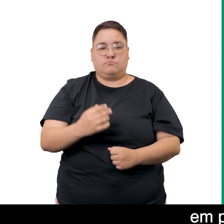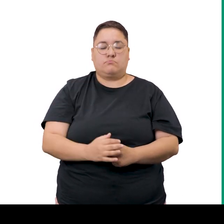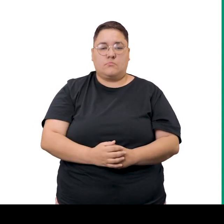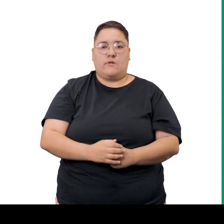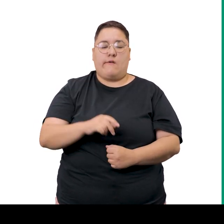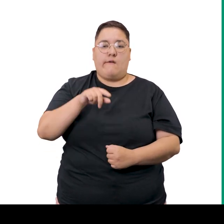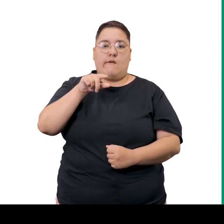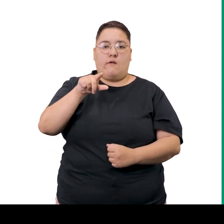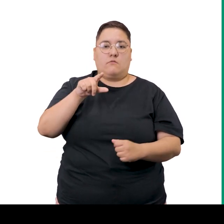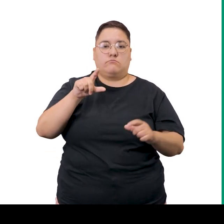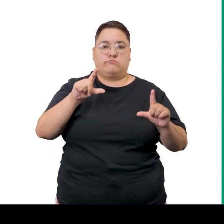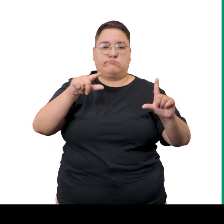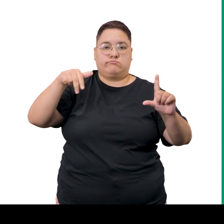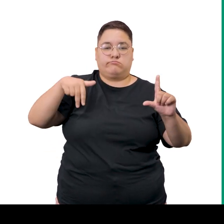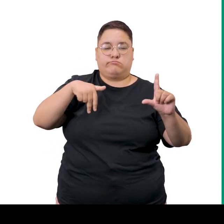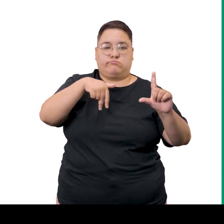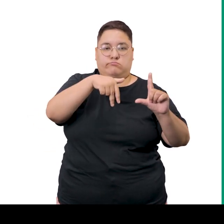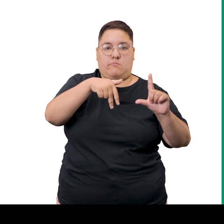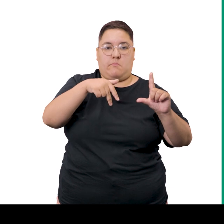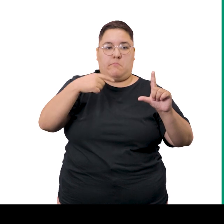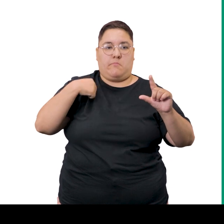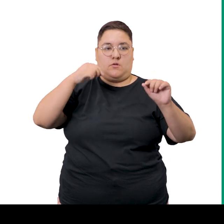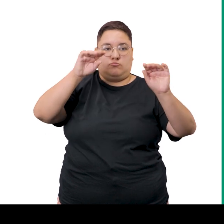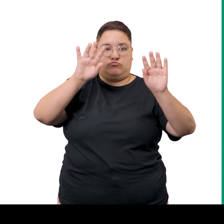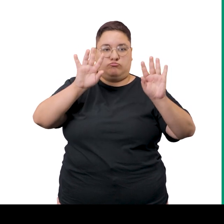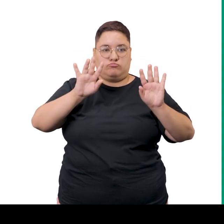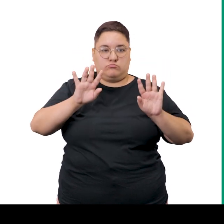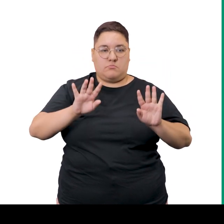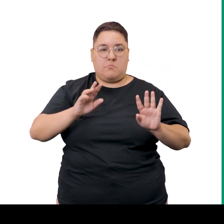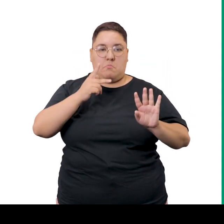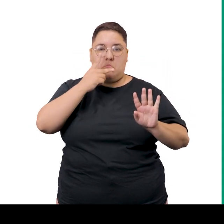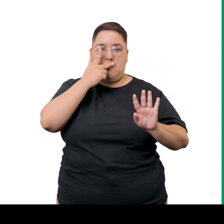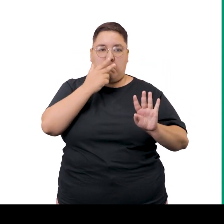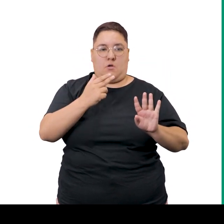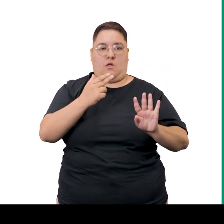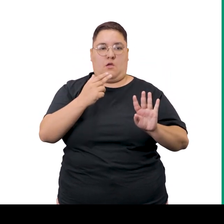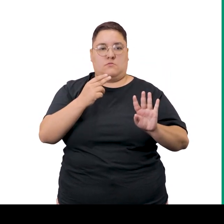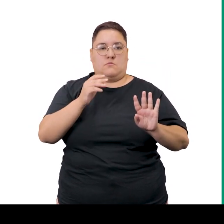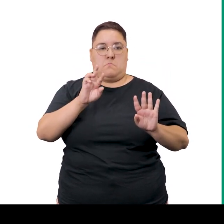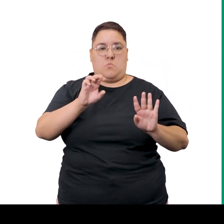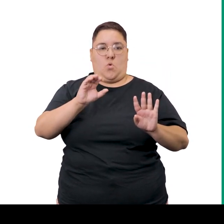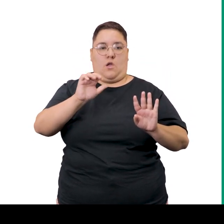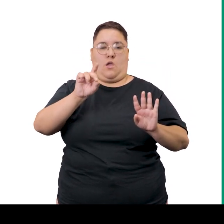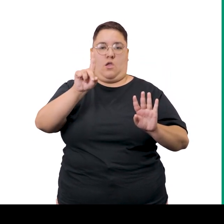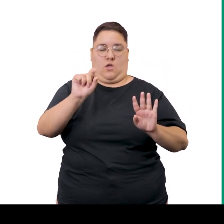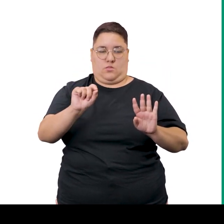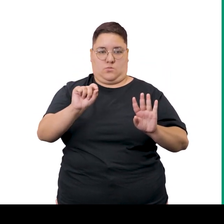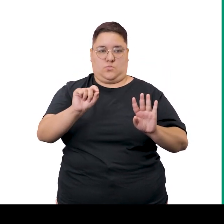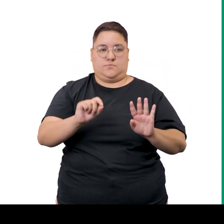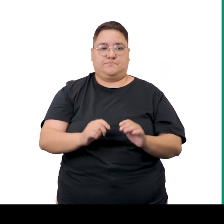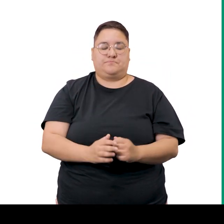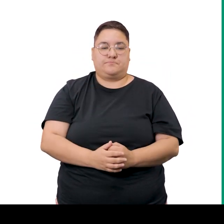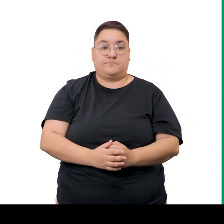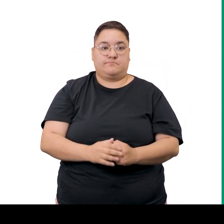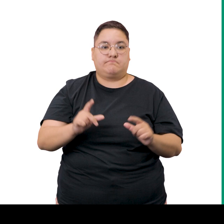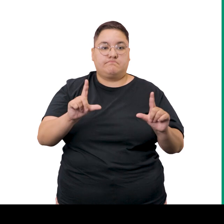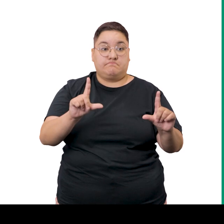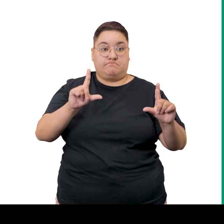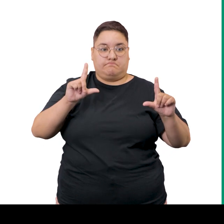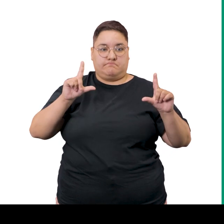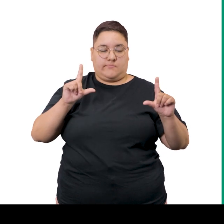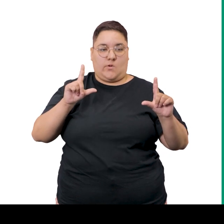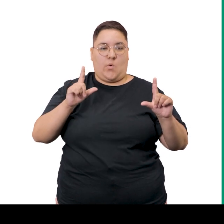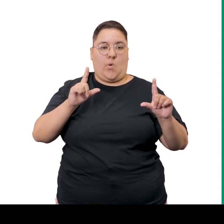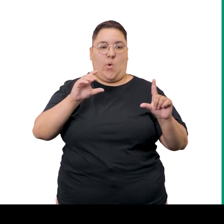1994, onde se coloca em frente a um pano adornado, semelhante a um tecido brocado. Em